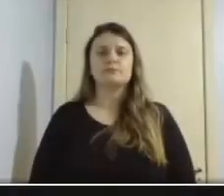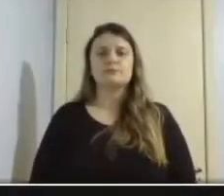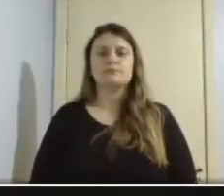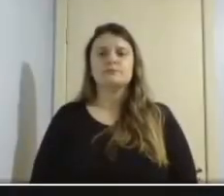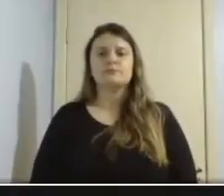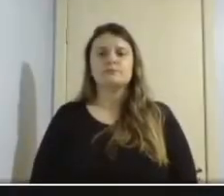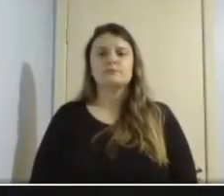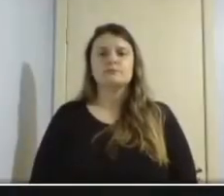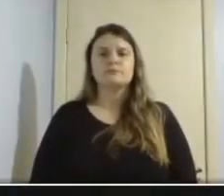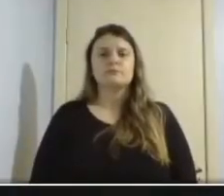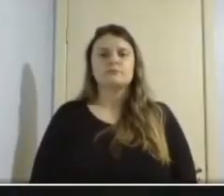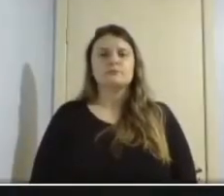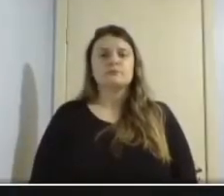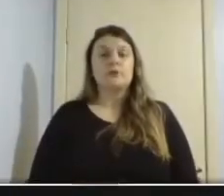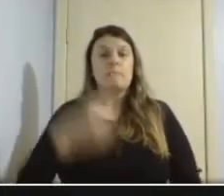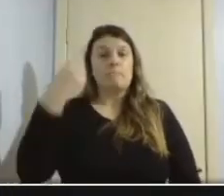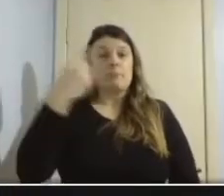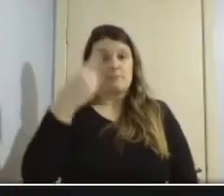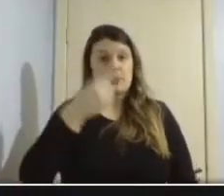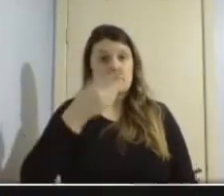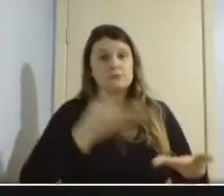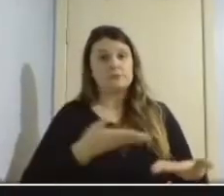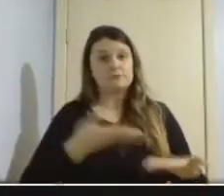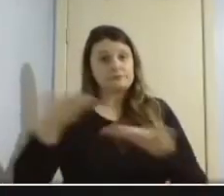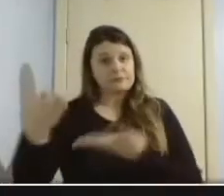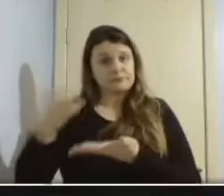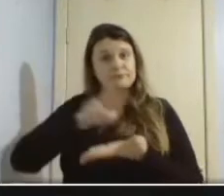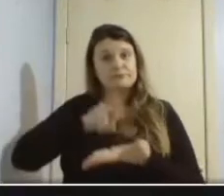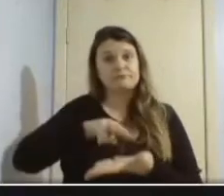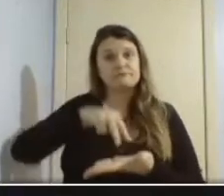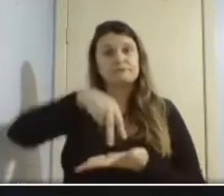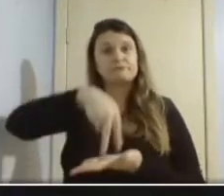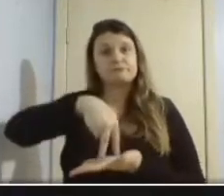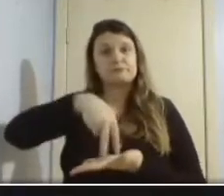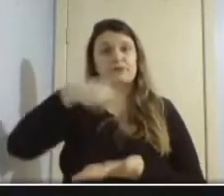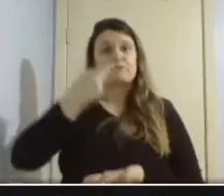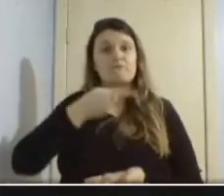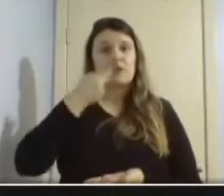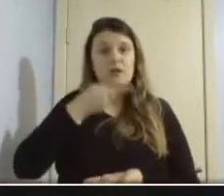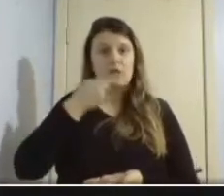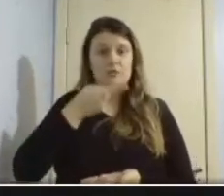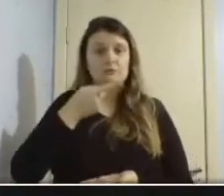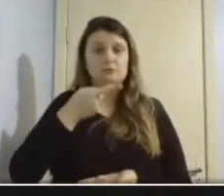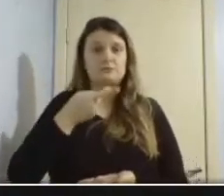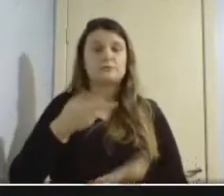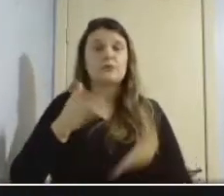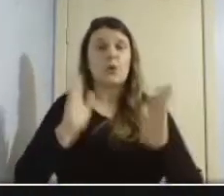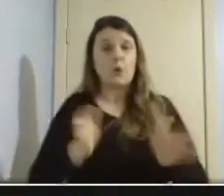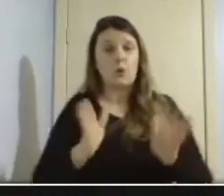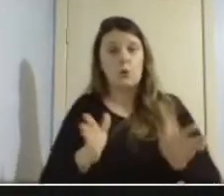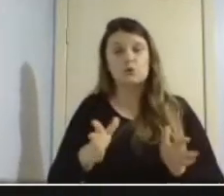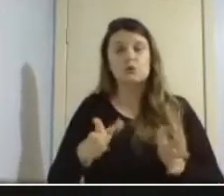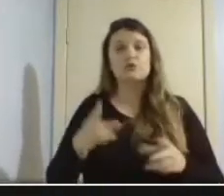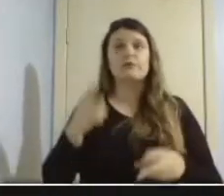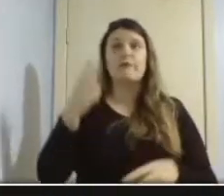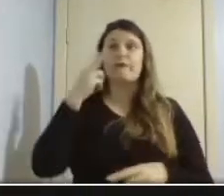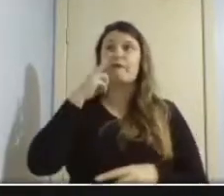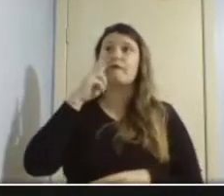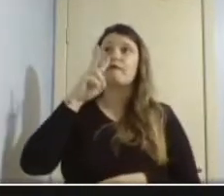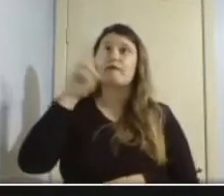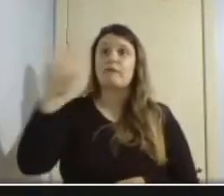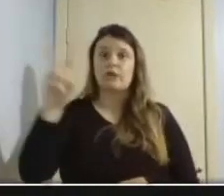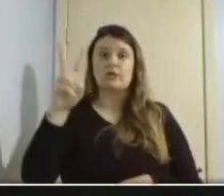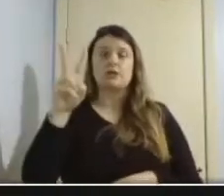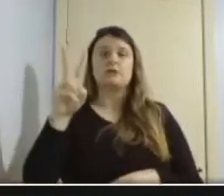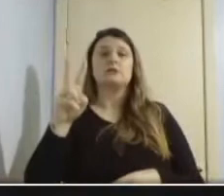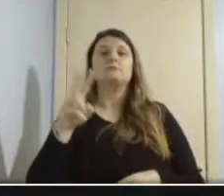Pela ordem, concedo hoje de forma remota o uso da palavra